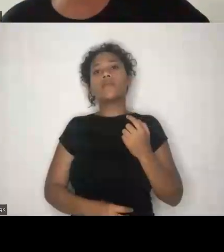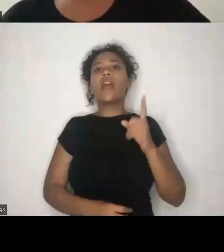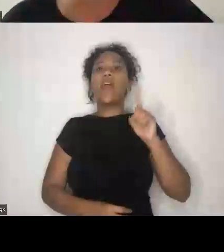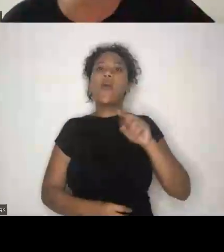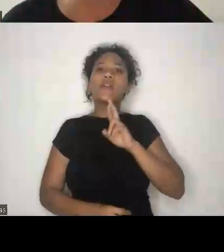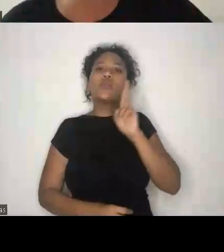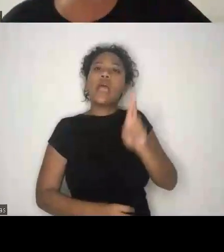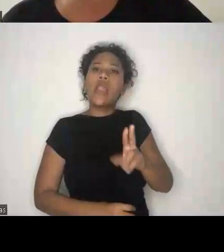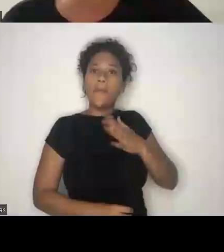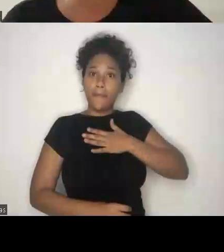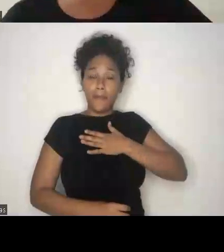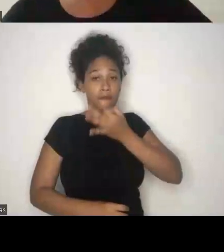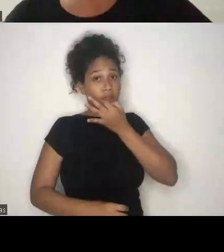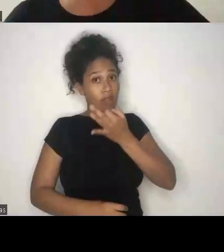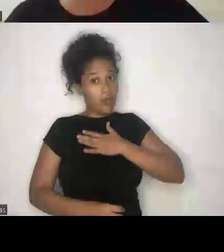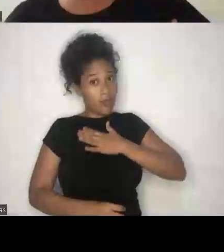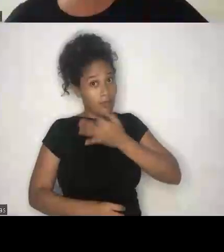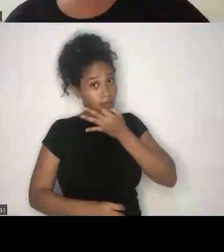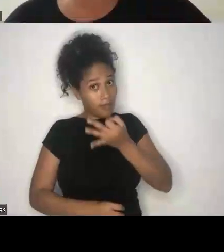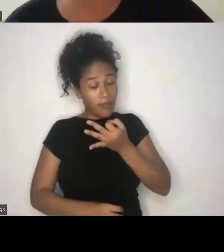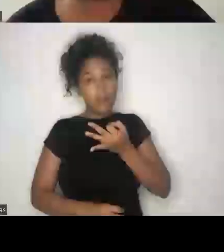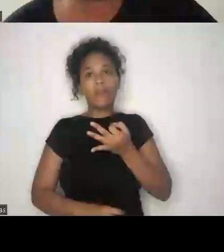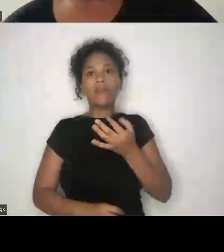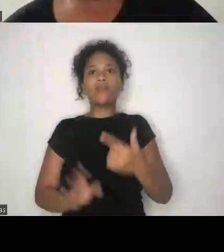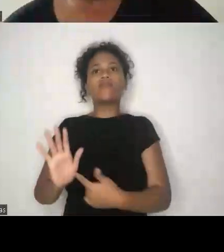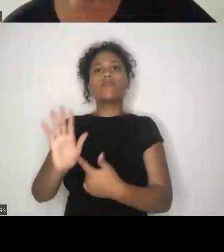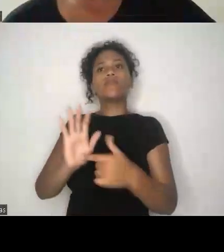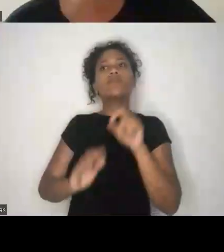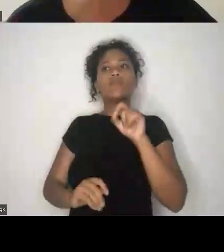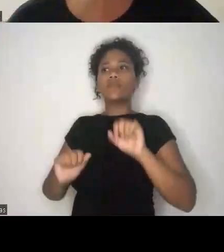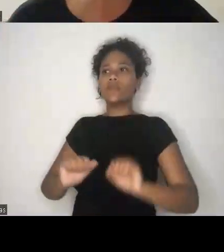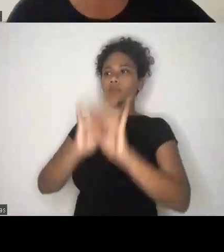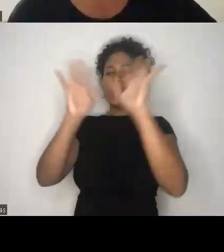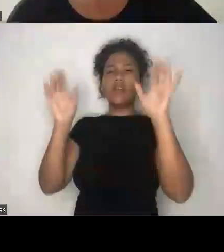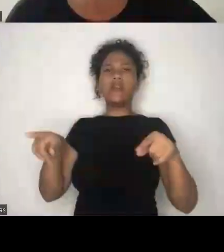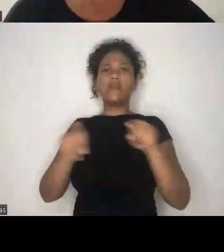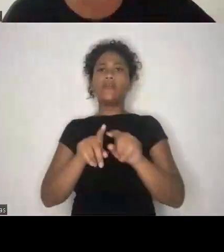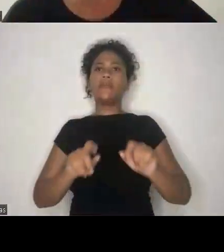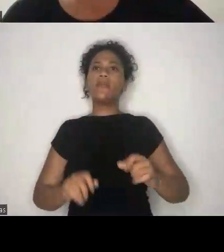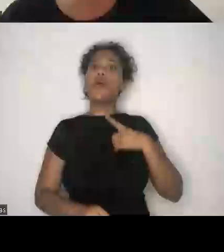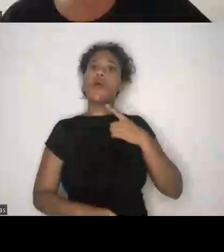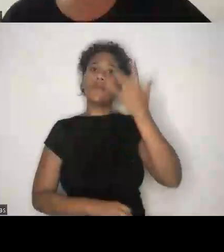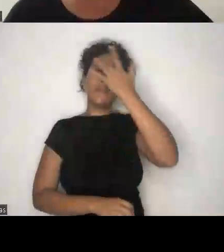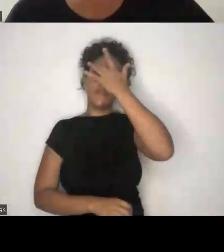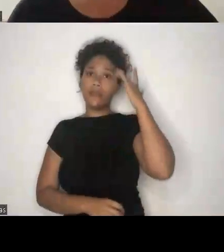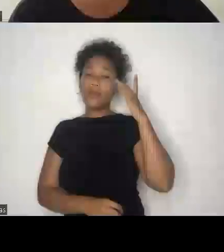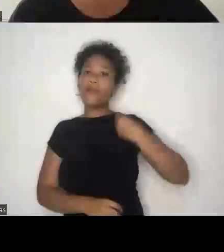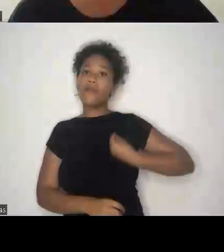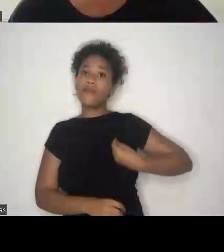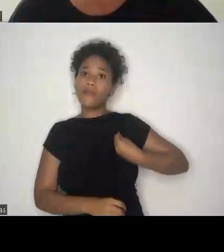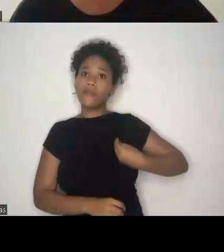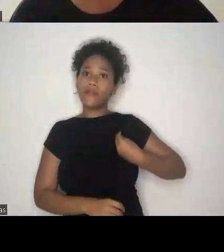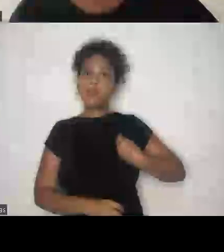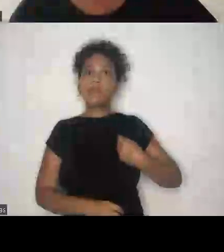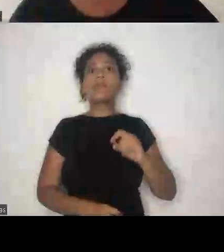na minha visão tá na minha visão eles demonstram claramente que essas pessoas elas vivem constantemente num processo